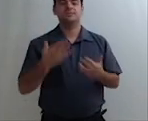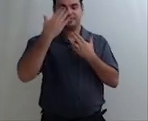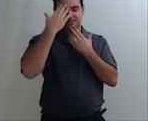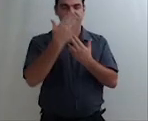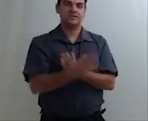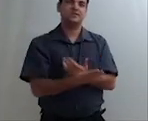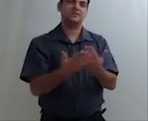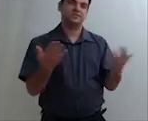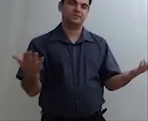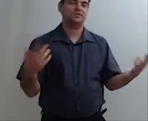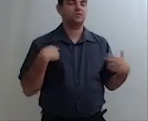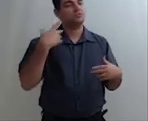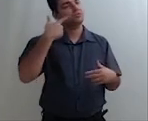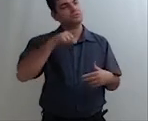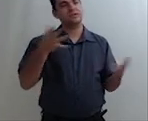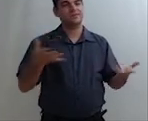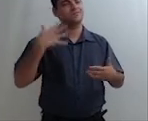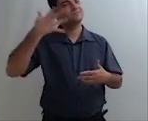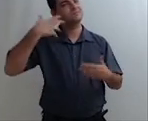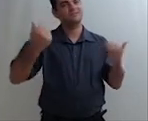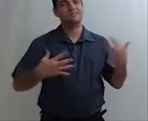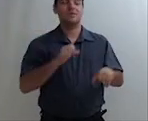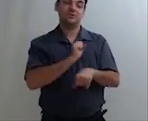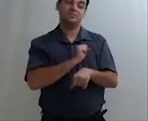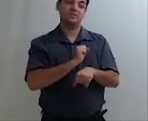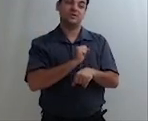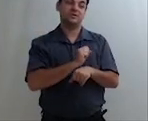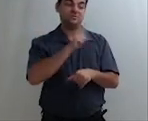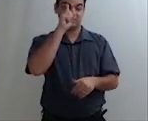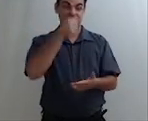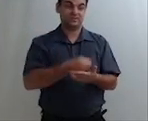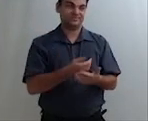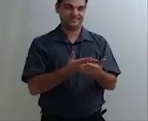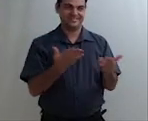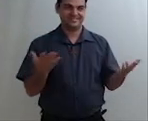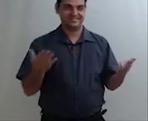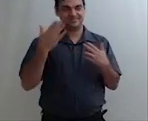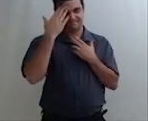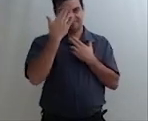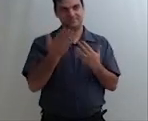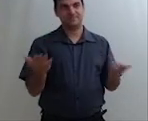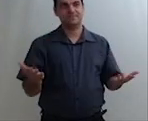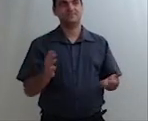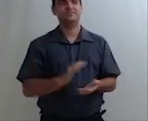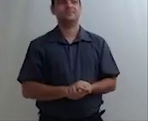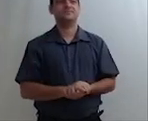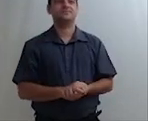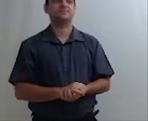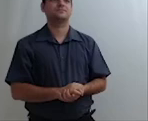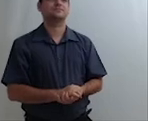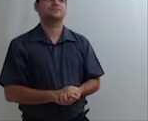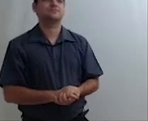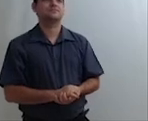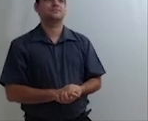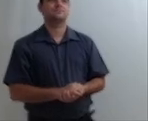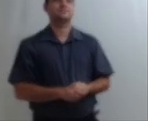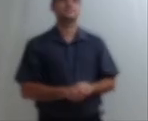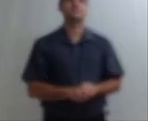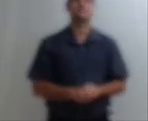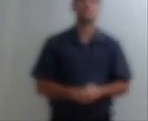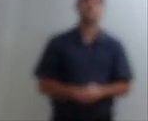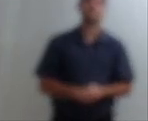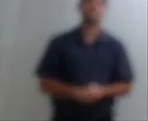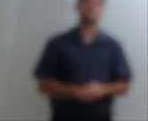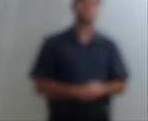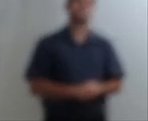a oportunidade e aguardo aí a decisão de vossas excelências senhor presidente eu peço a palavra pelo Ministério